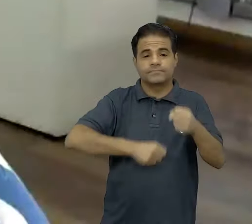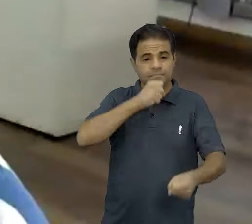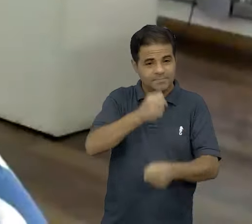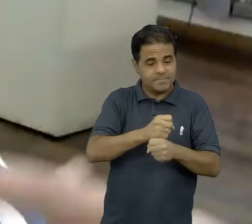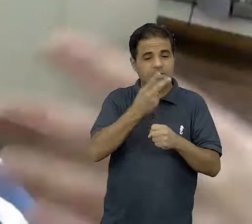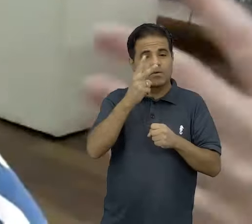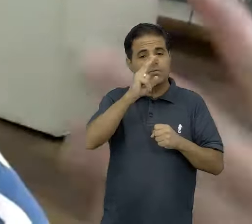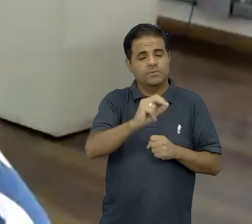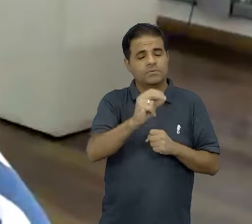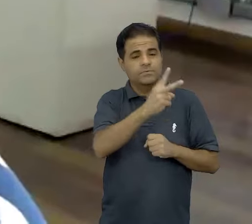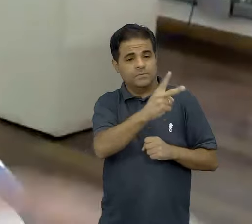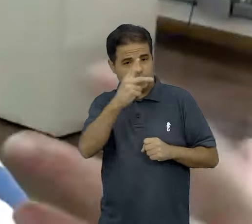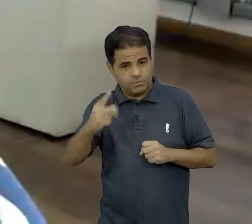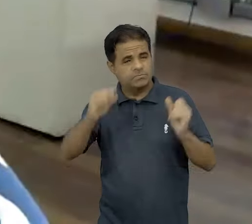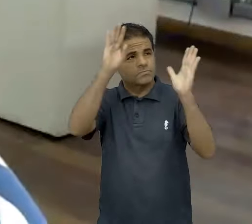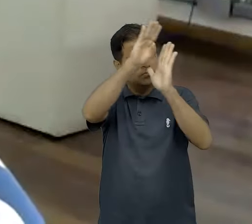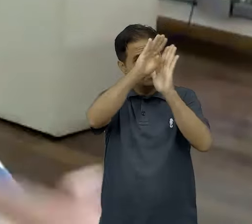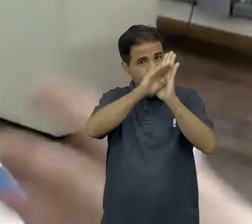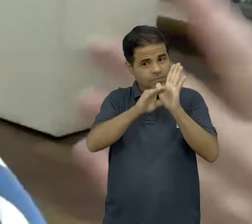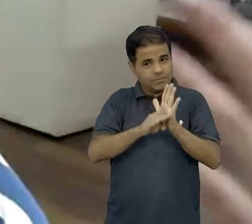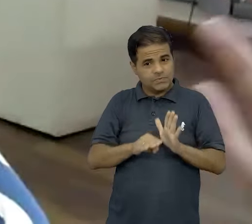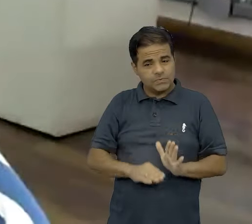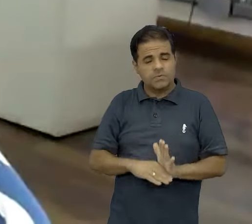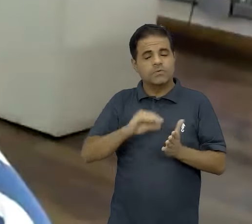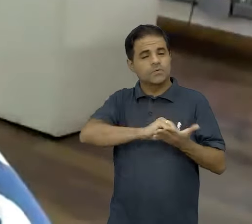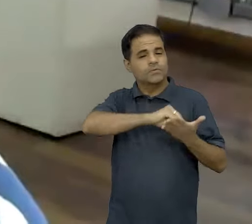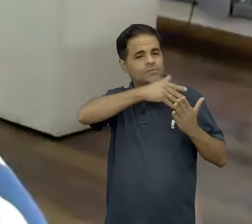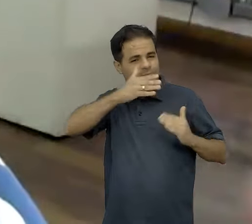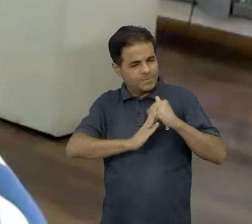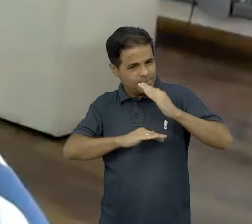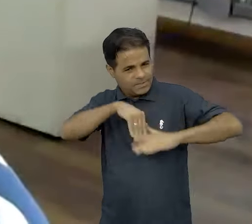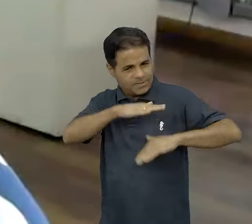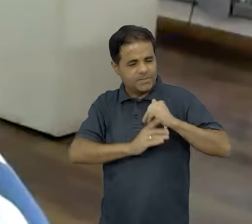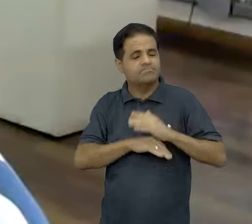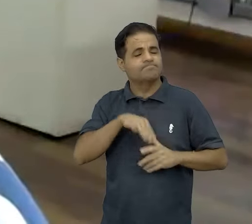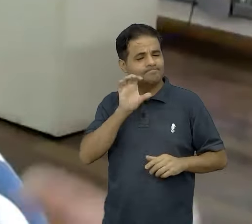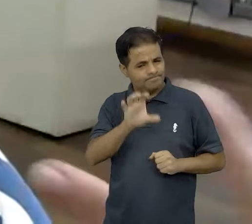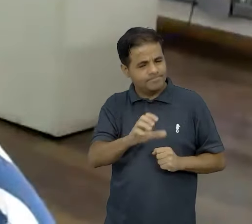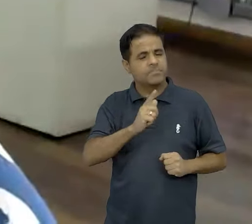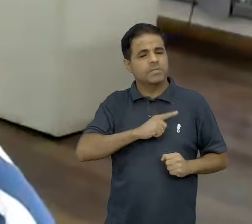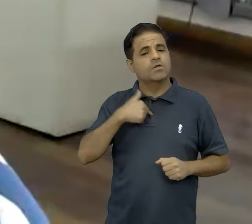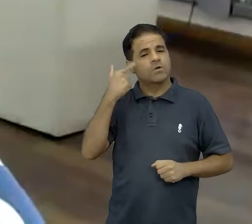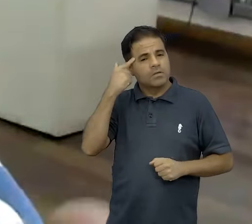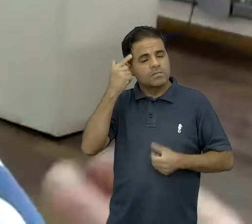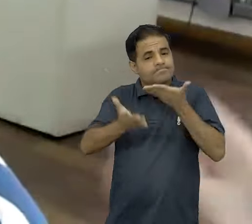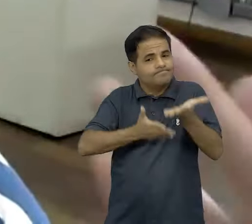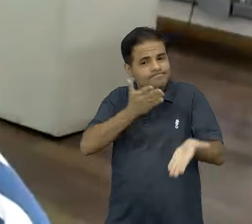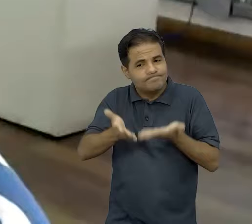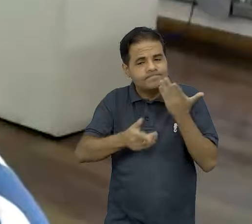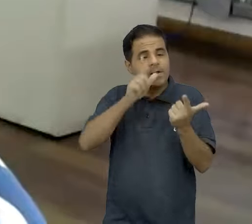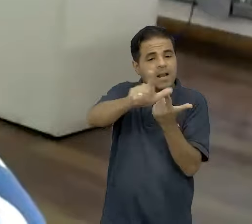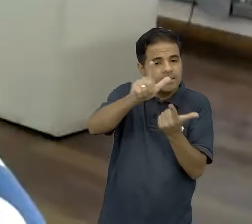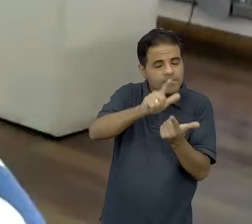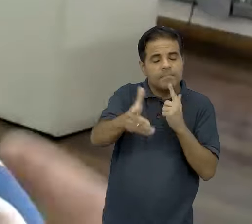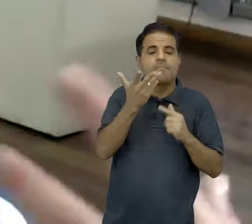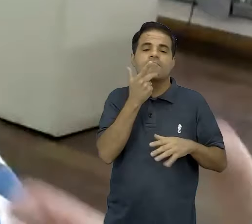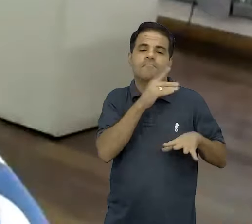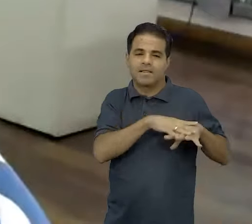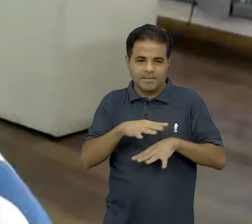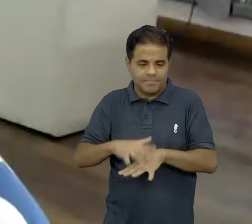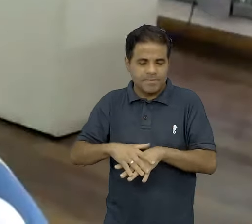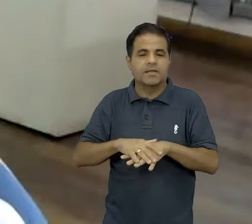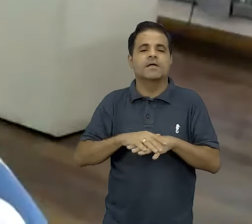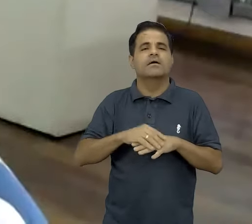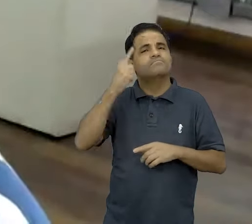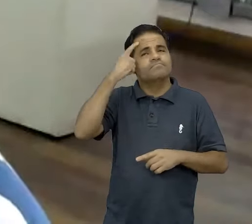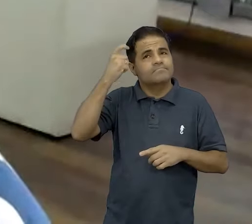2021, né, os princípios que regem o currículo em ação, ou seja, nós tratamos do letramento matemático e das